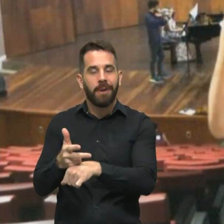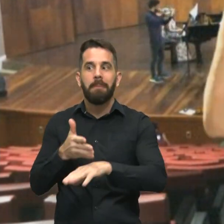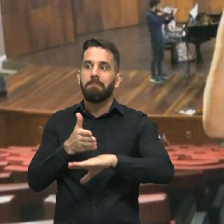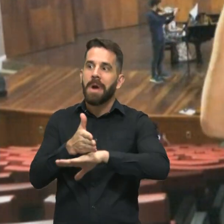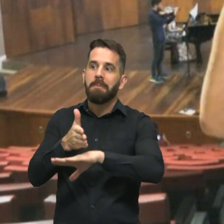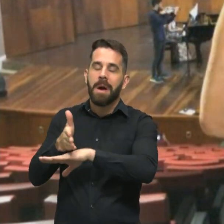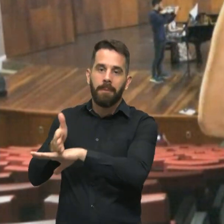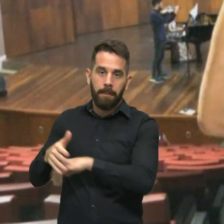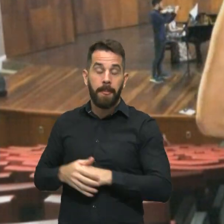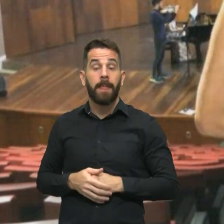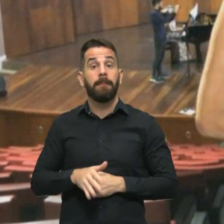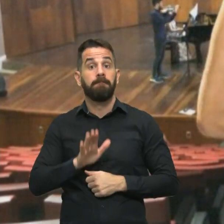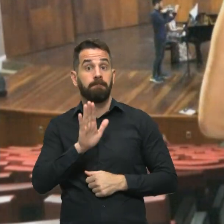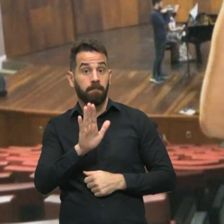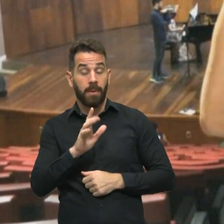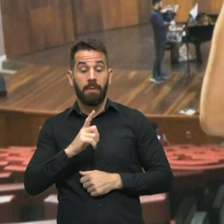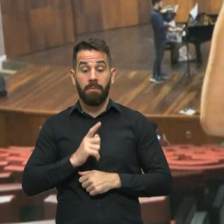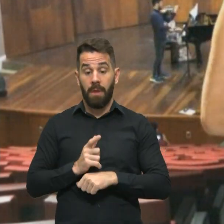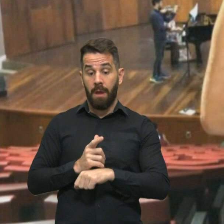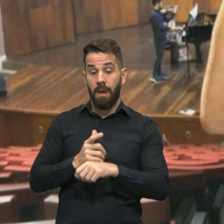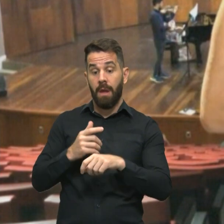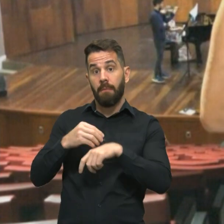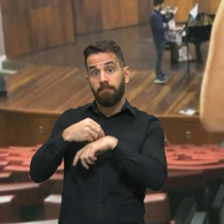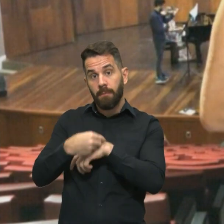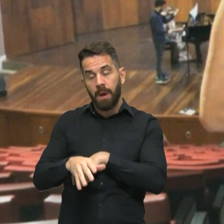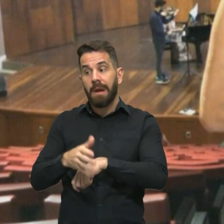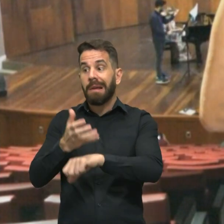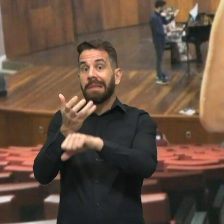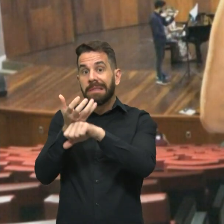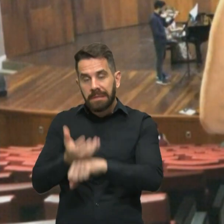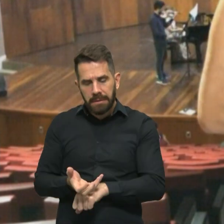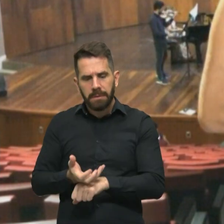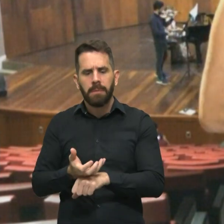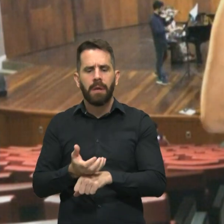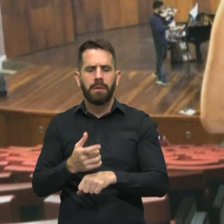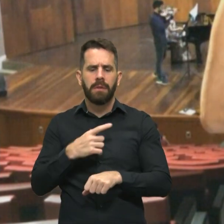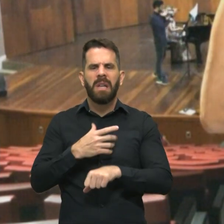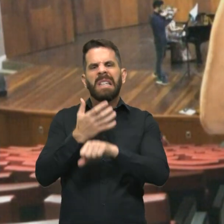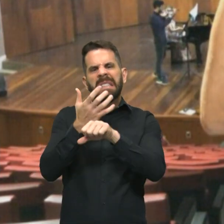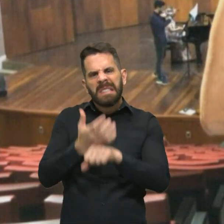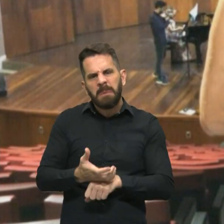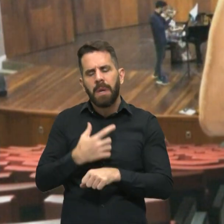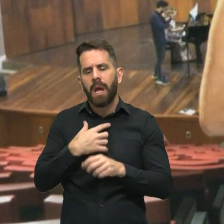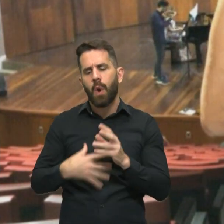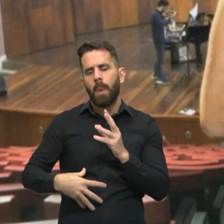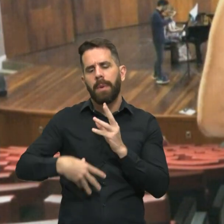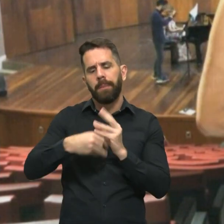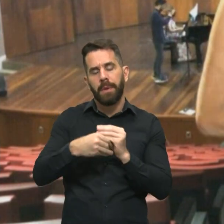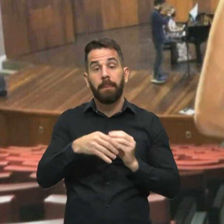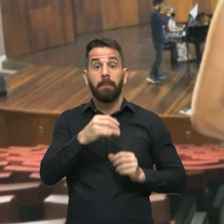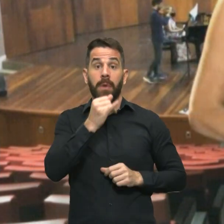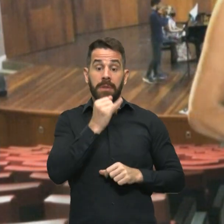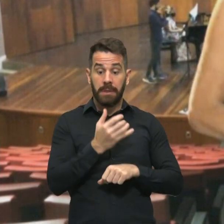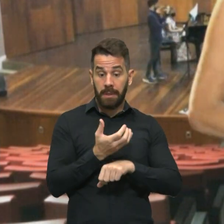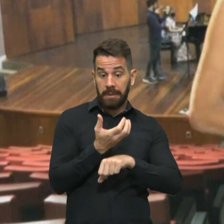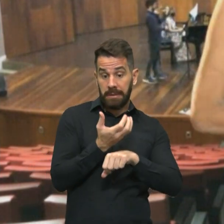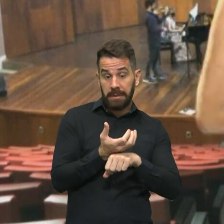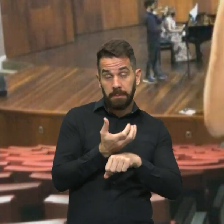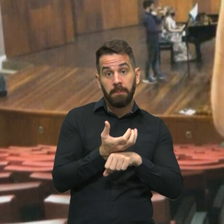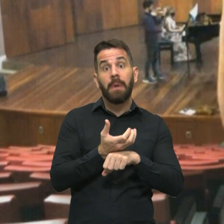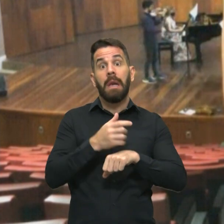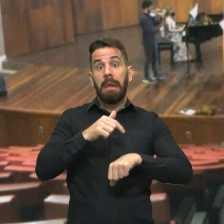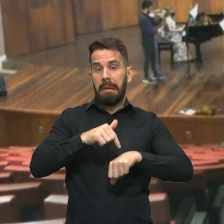gostaríamos de esclarecer que essas disciplinas, elas são disciplinas complementares. Por exemplo, essa disciplina chama formação de